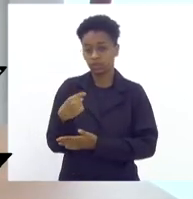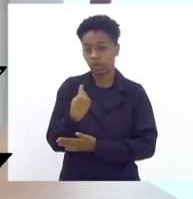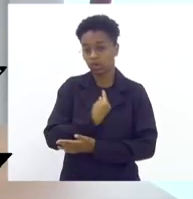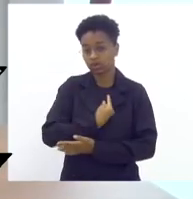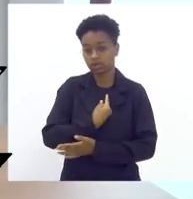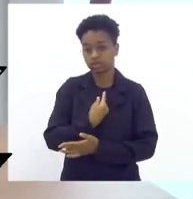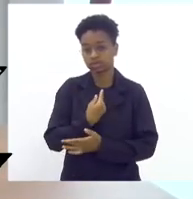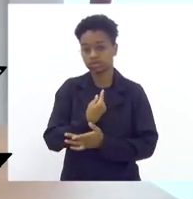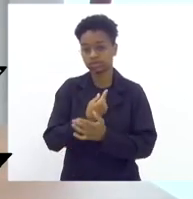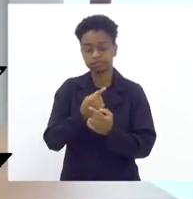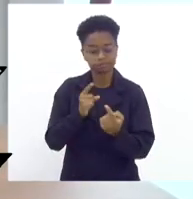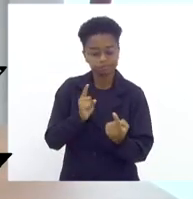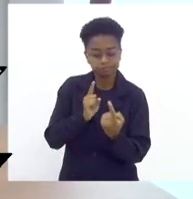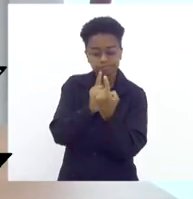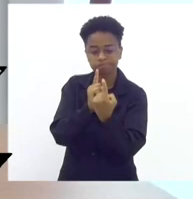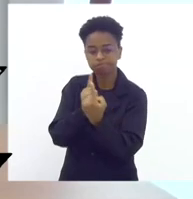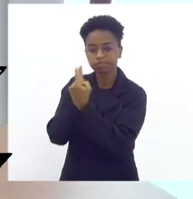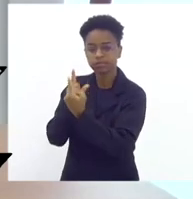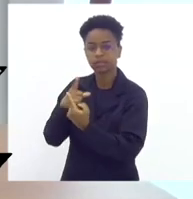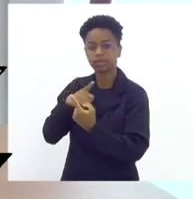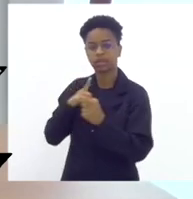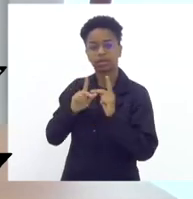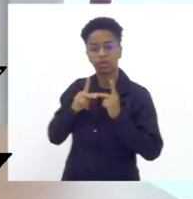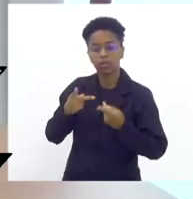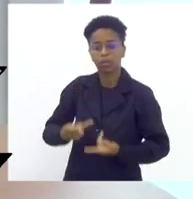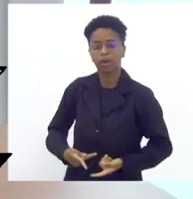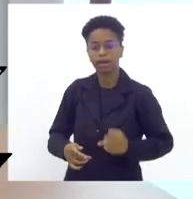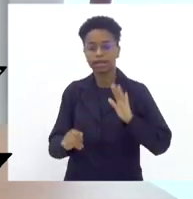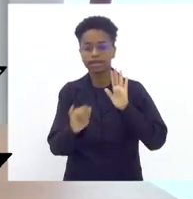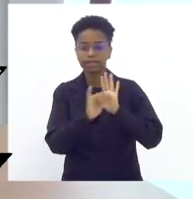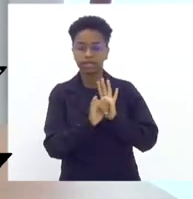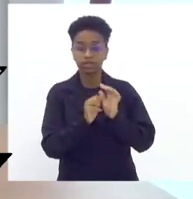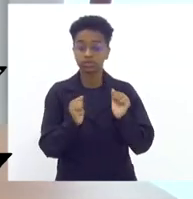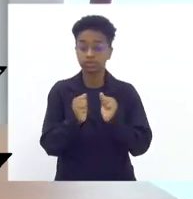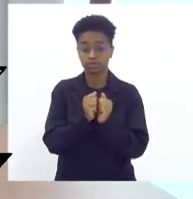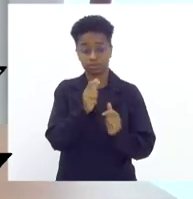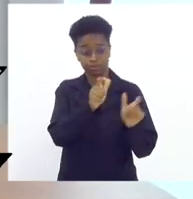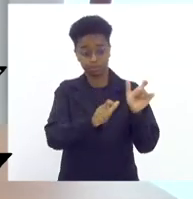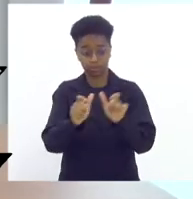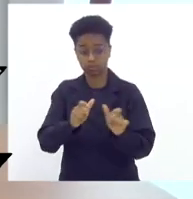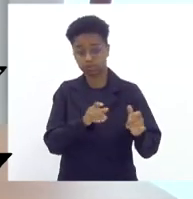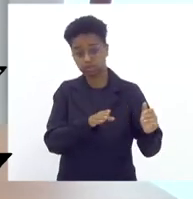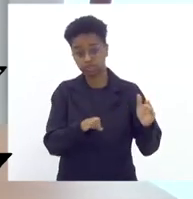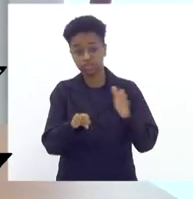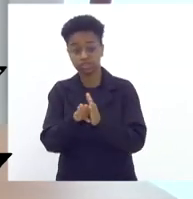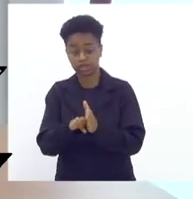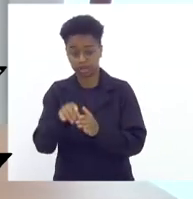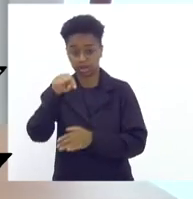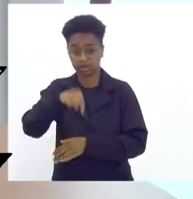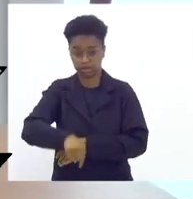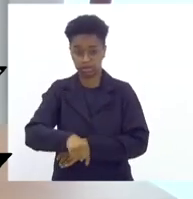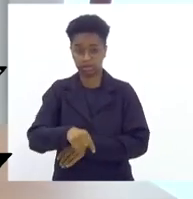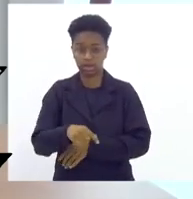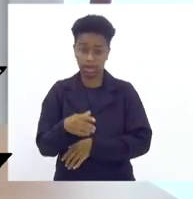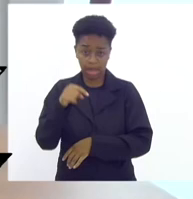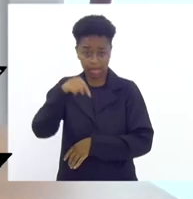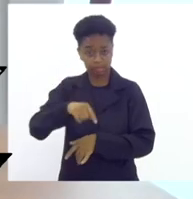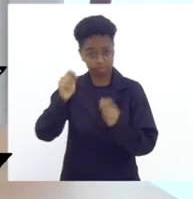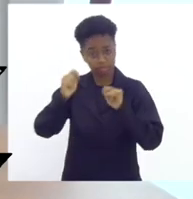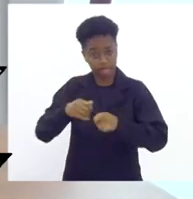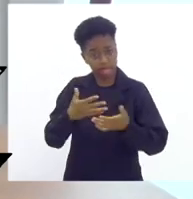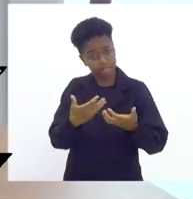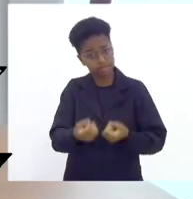reconhecermos e termos humanidade e identidade com essas pessoas que chegam aqui o Brasil tem capacidade para receber essas pessoas aqui